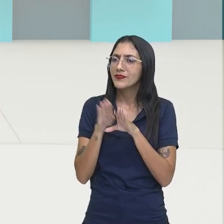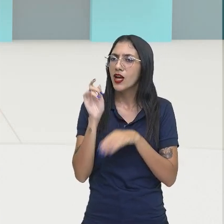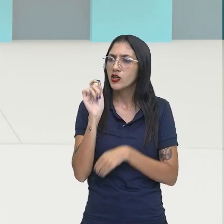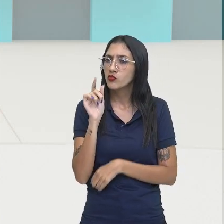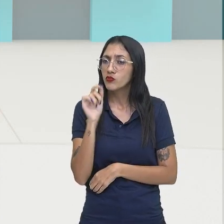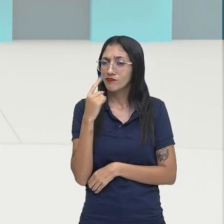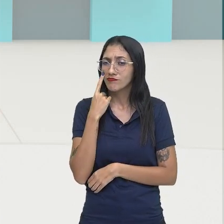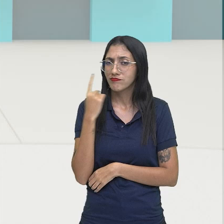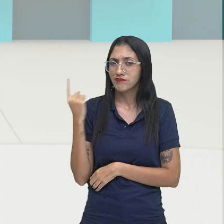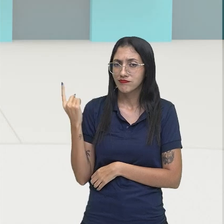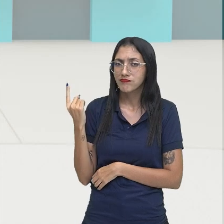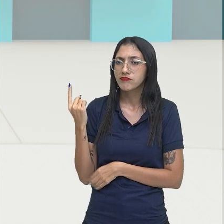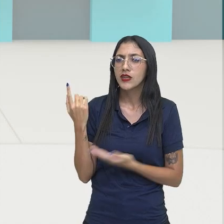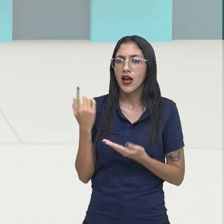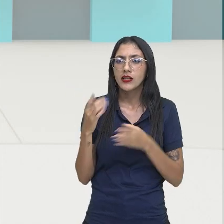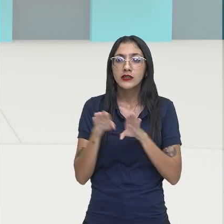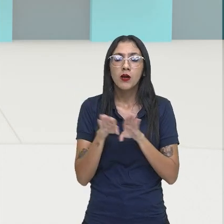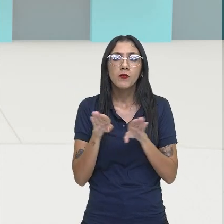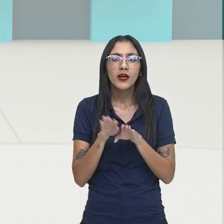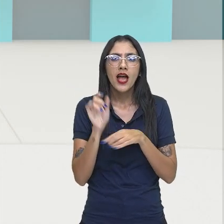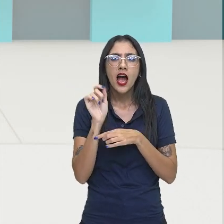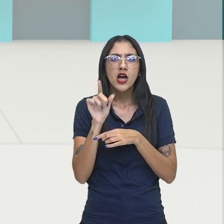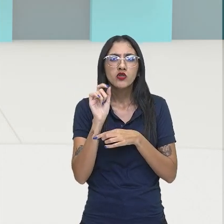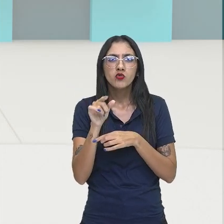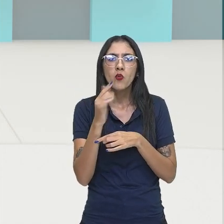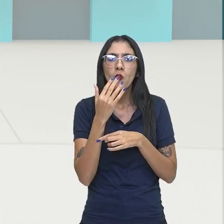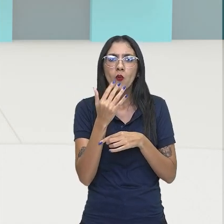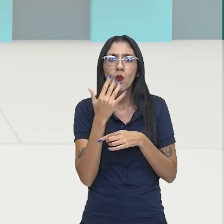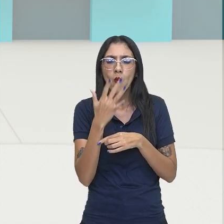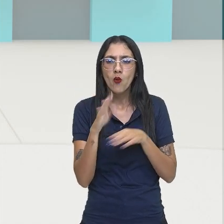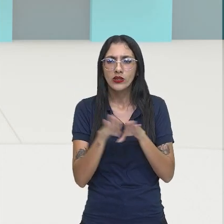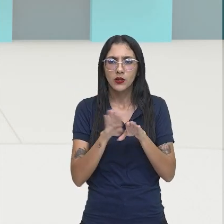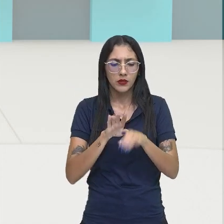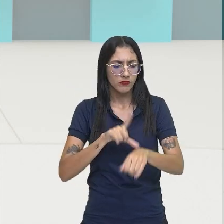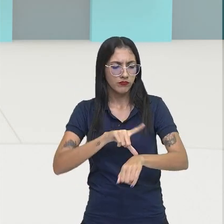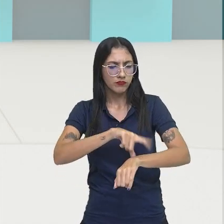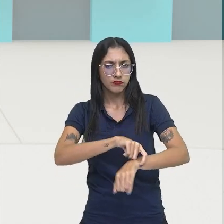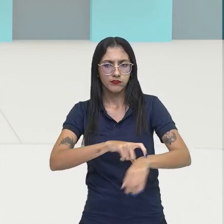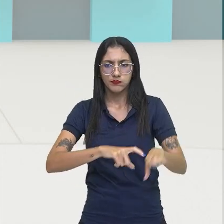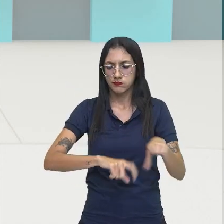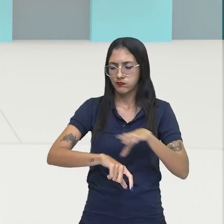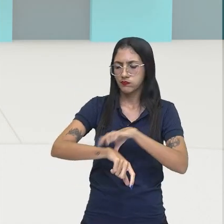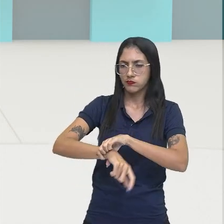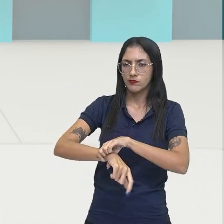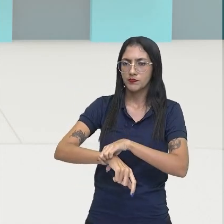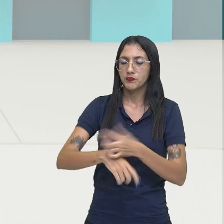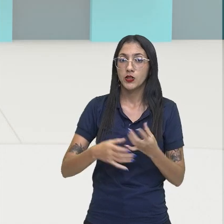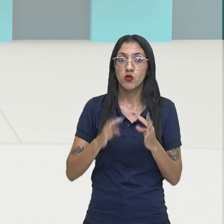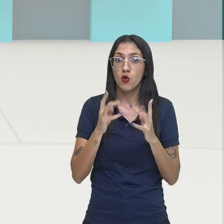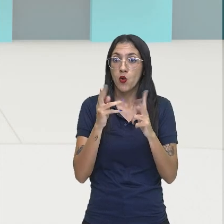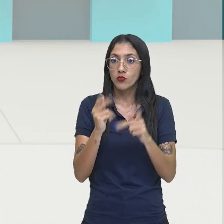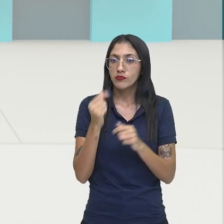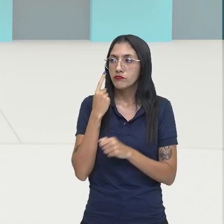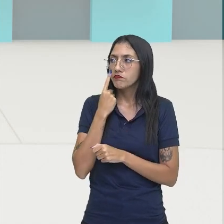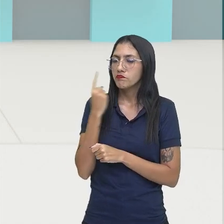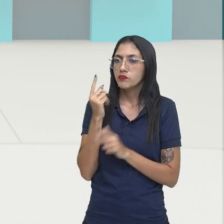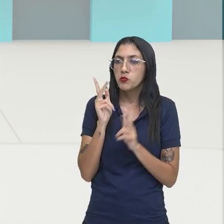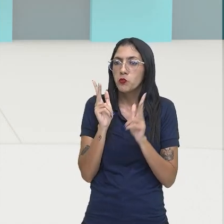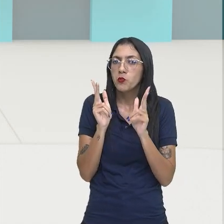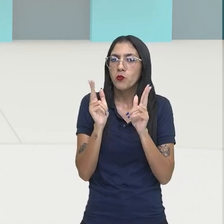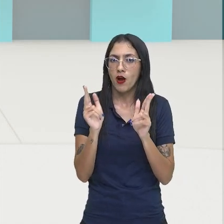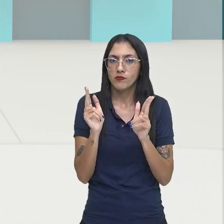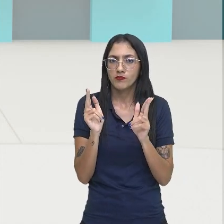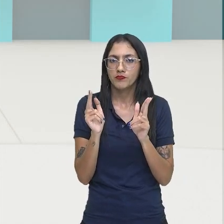eu falo, a blusa tem a cor azul e tem mangas longas, todo mundo está vendo a mesma situação. E aí nós